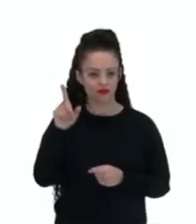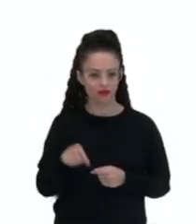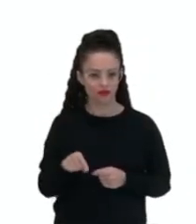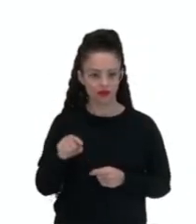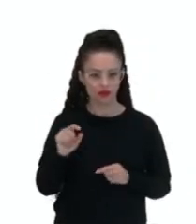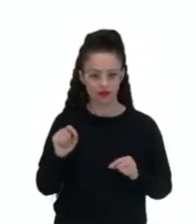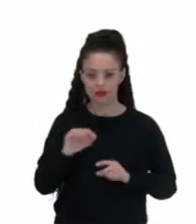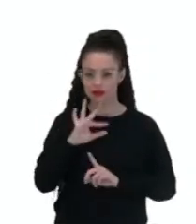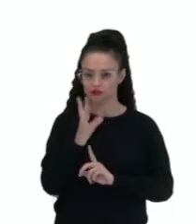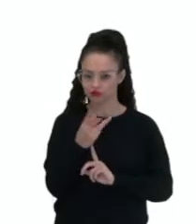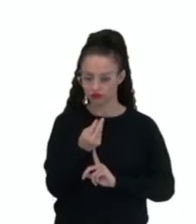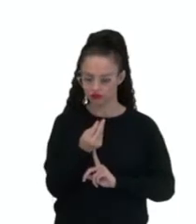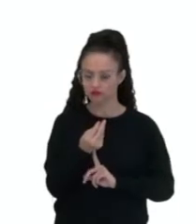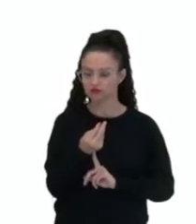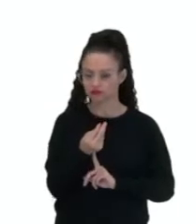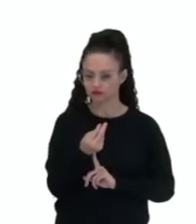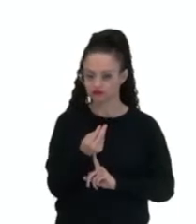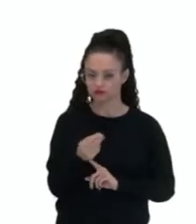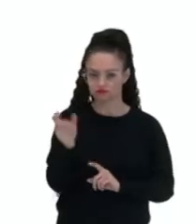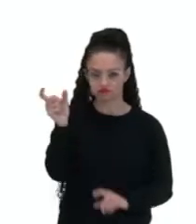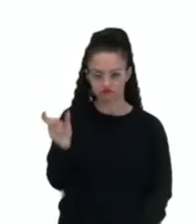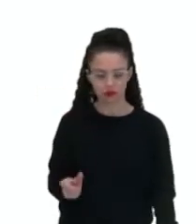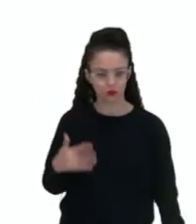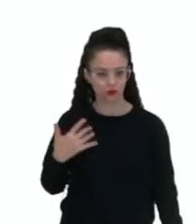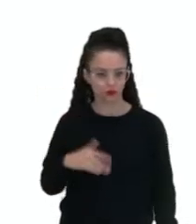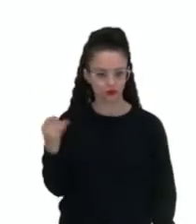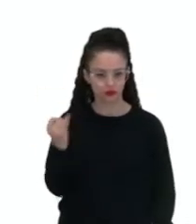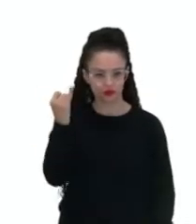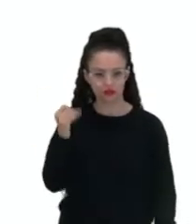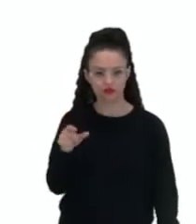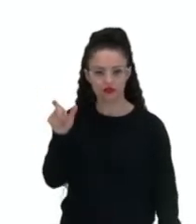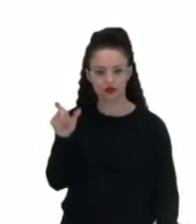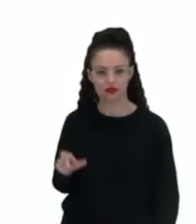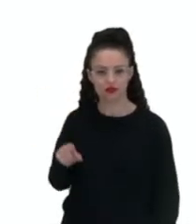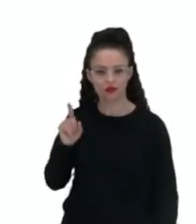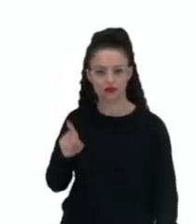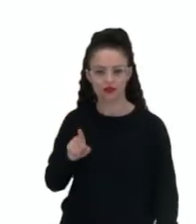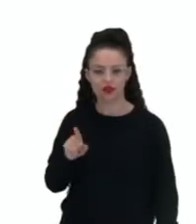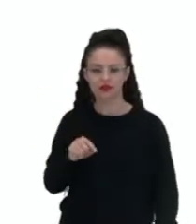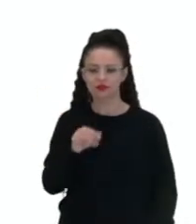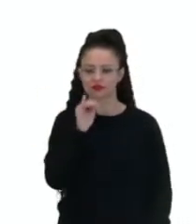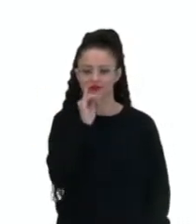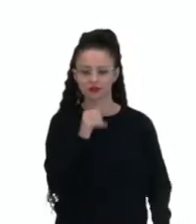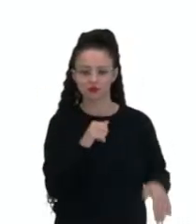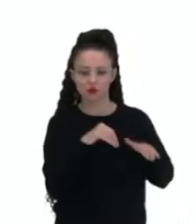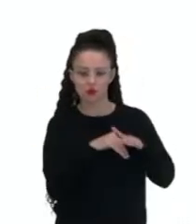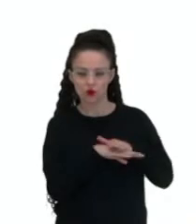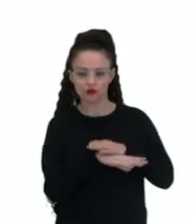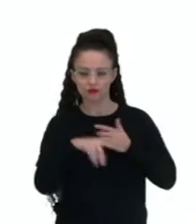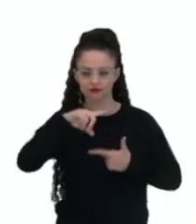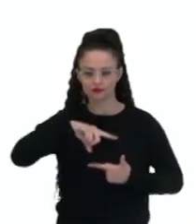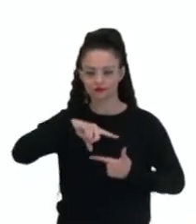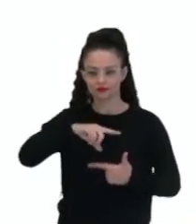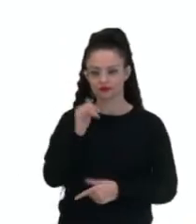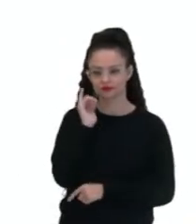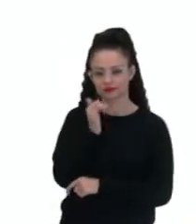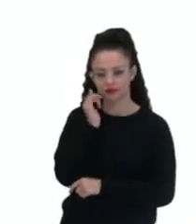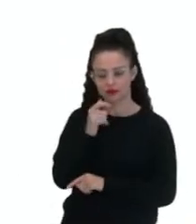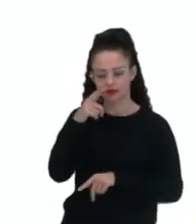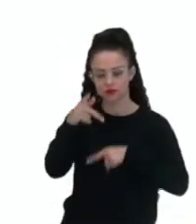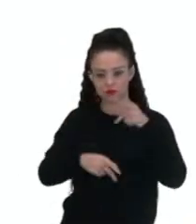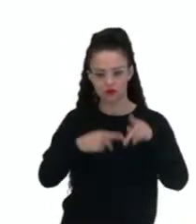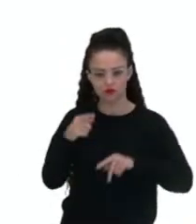né, artista. Então é uma pessoa muito importante. O griot, antes de tudo, é o guardião da tradição oral, né, do seu povo,